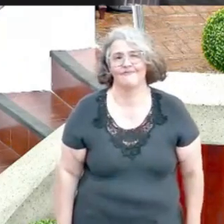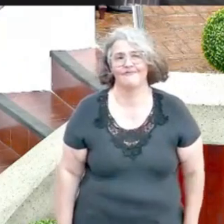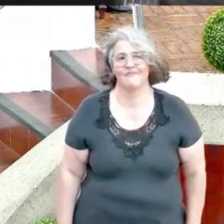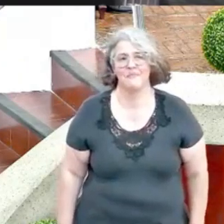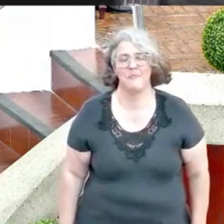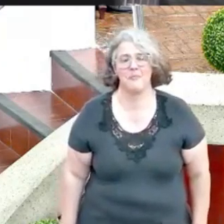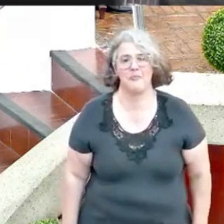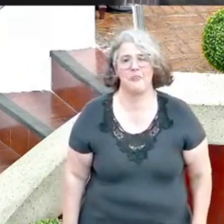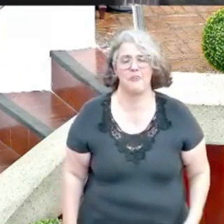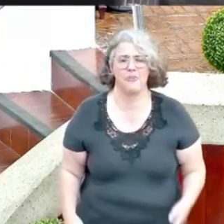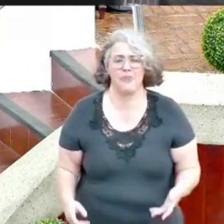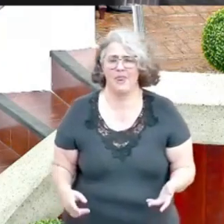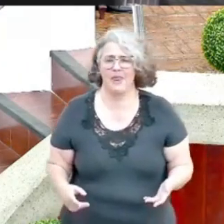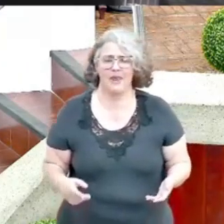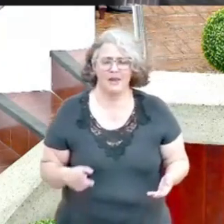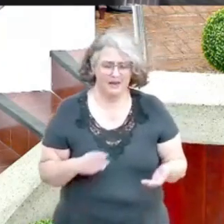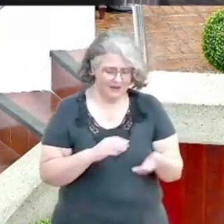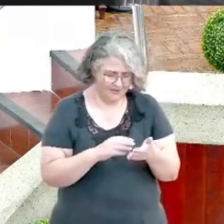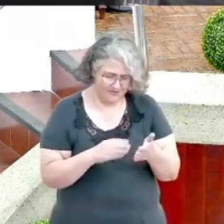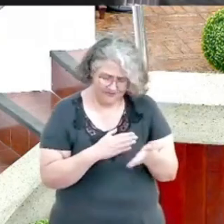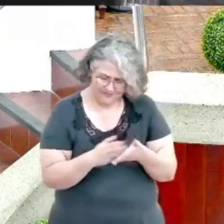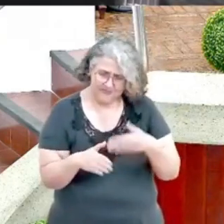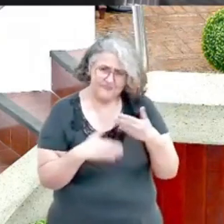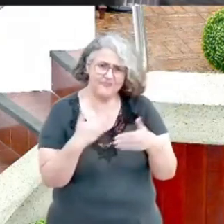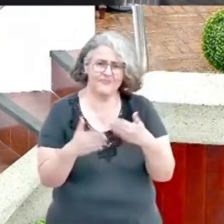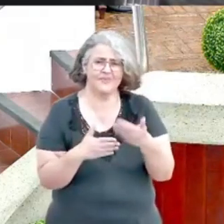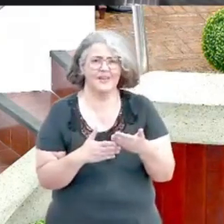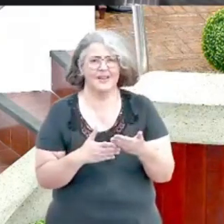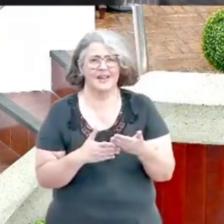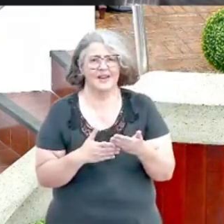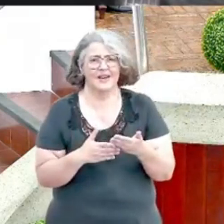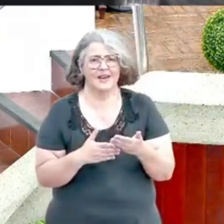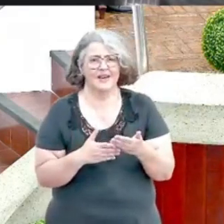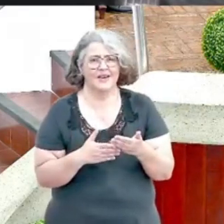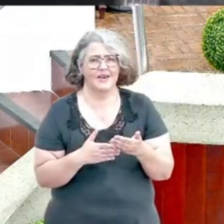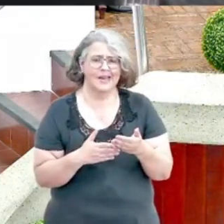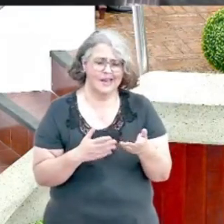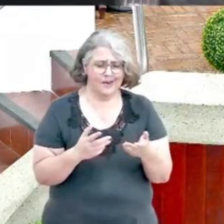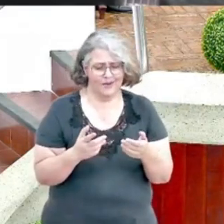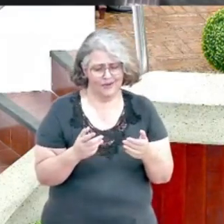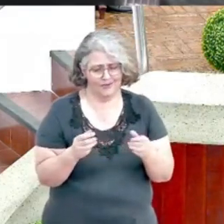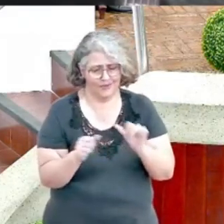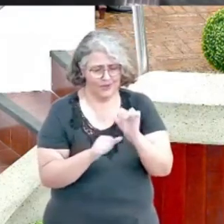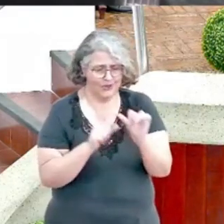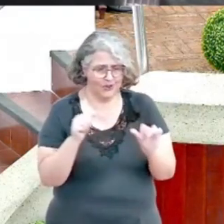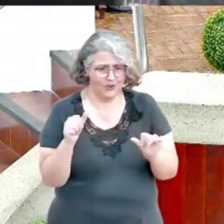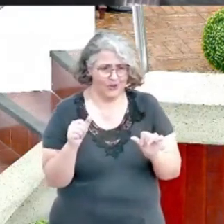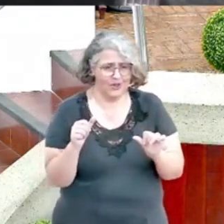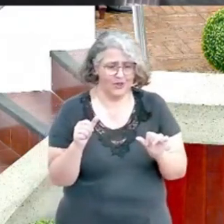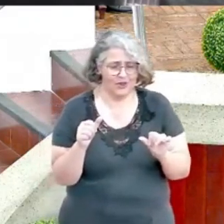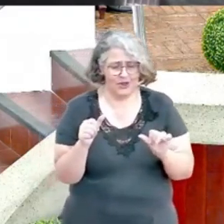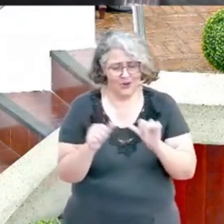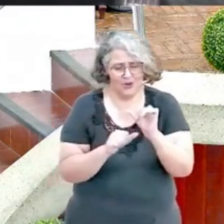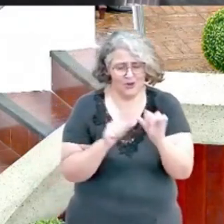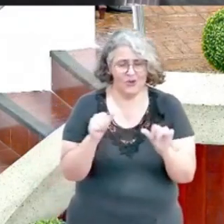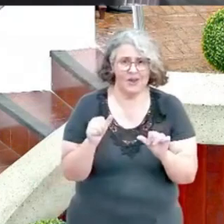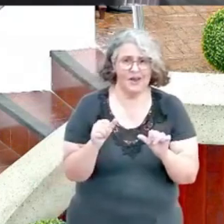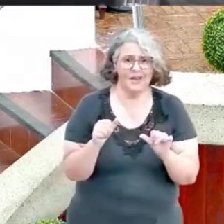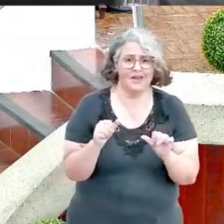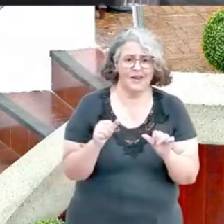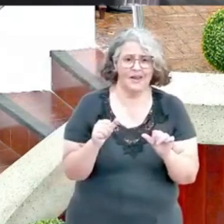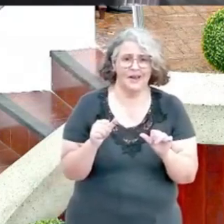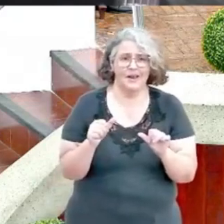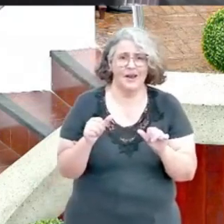texto. Eu talvez trocaria coroa em que exultamos por coroa de honra, mas isso não